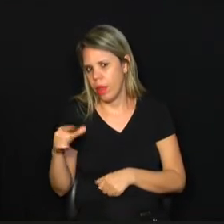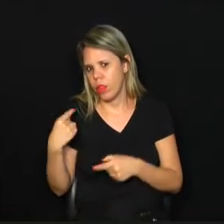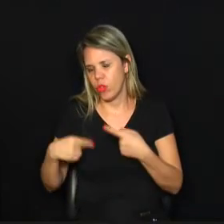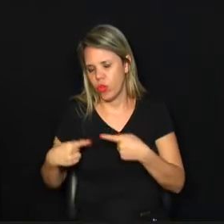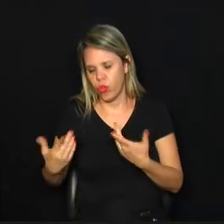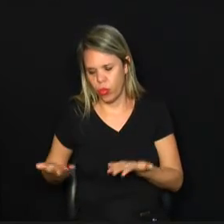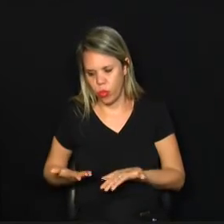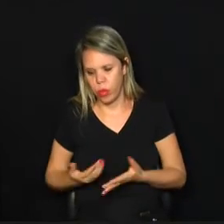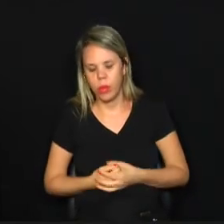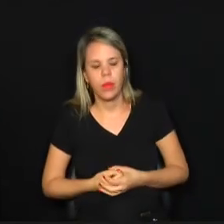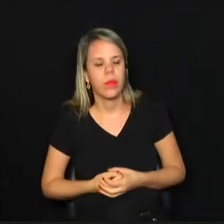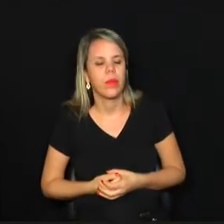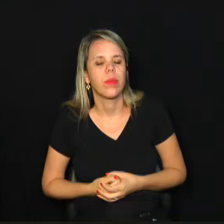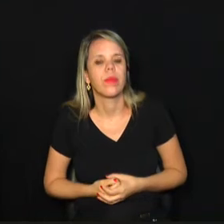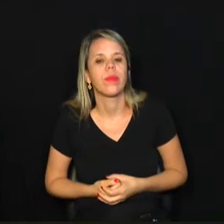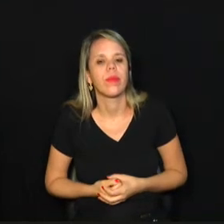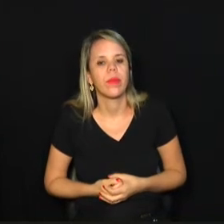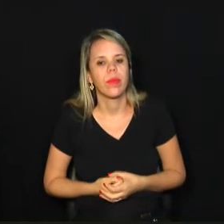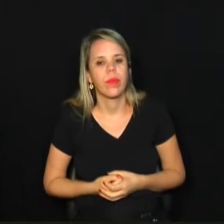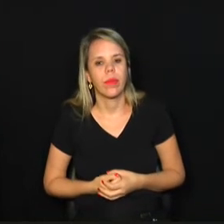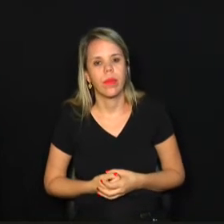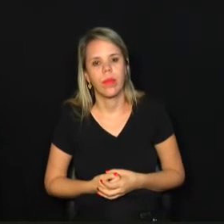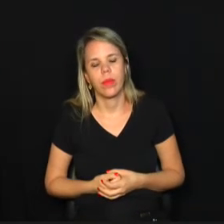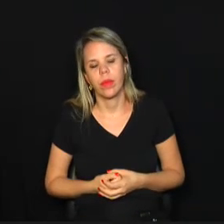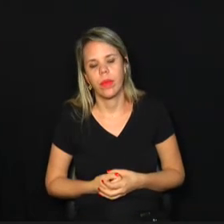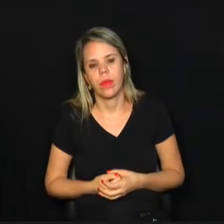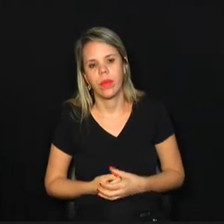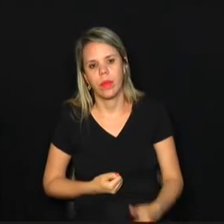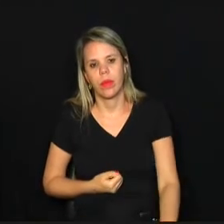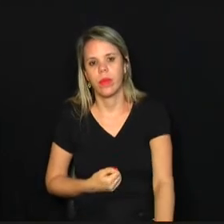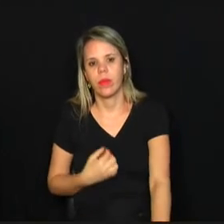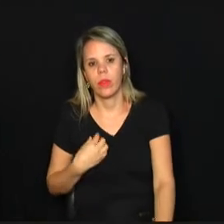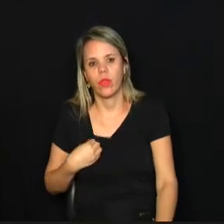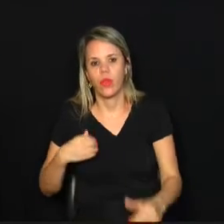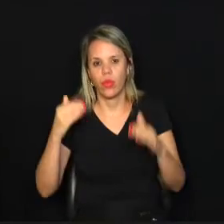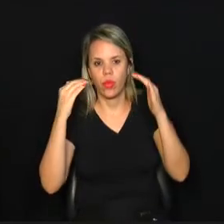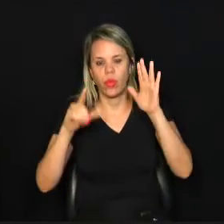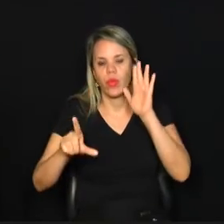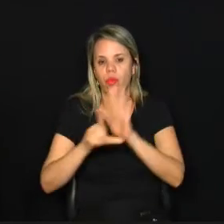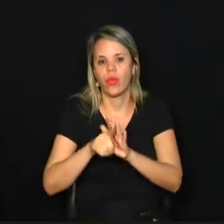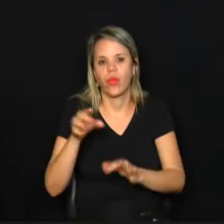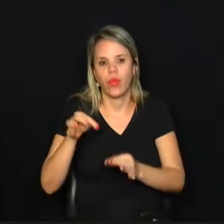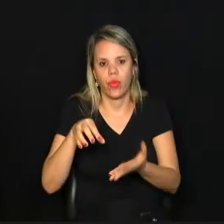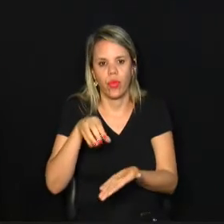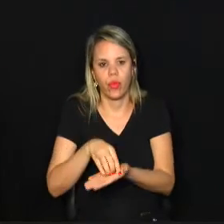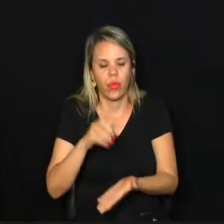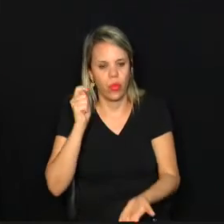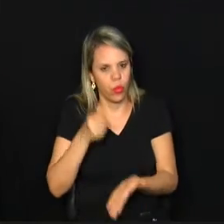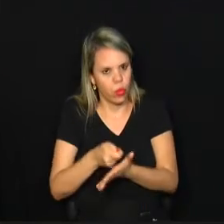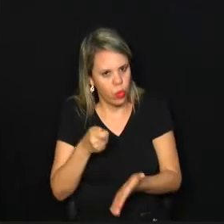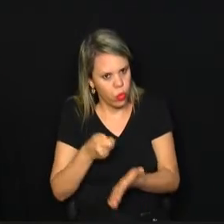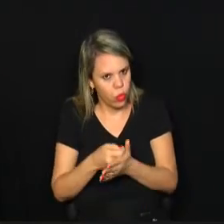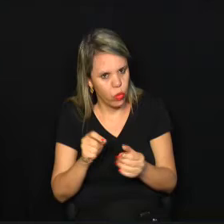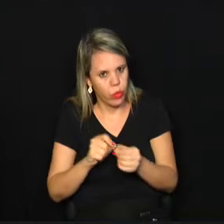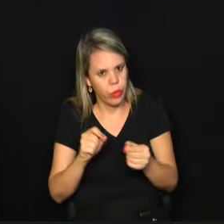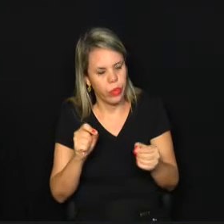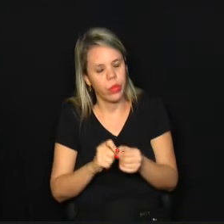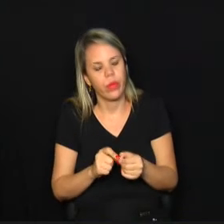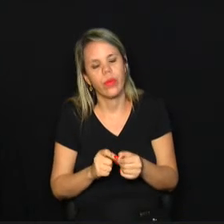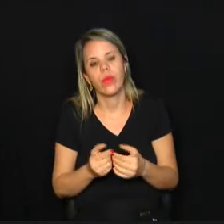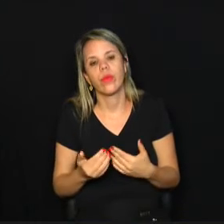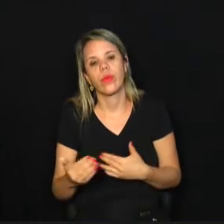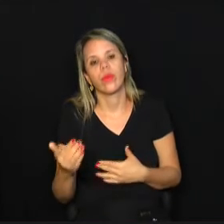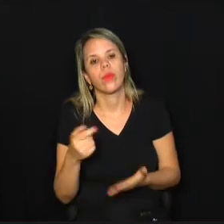discutindo, foi um cumprimento de uma lei judicial, quer dizer, nós somos obrigados a fazer, mas a partir